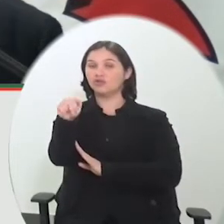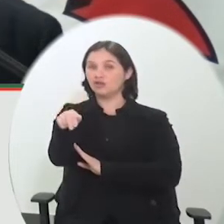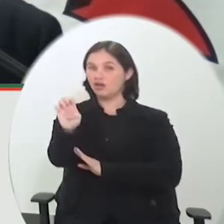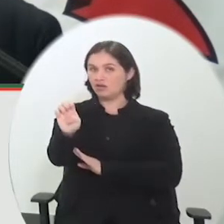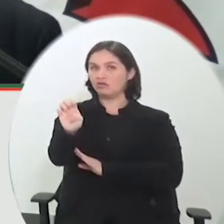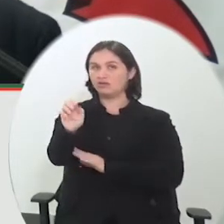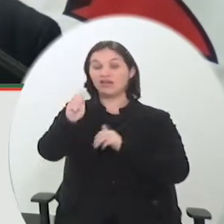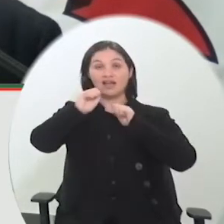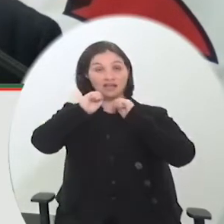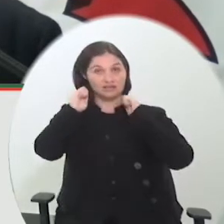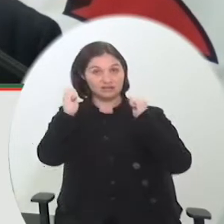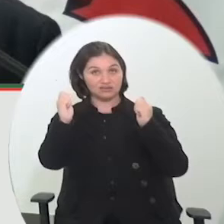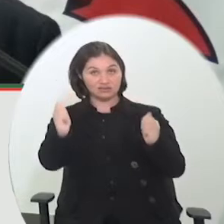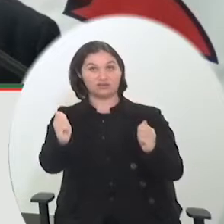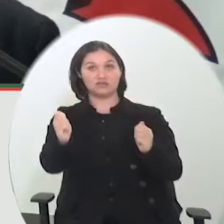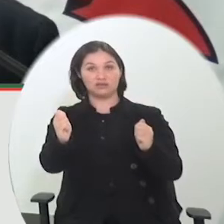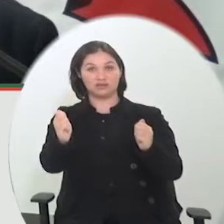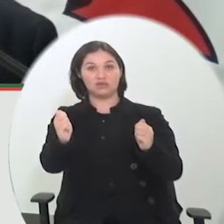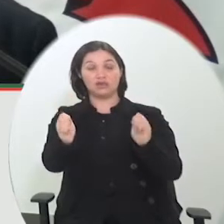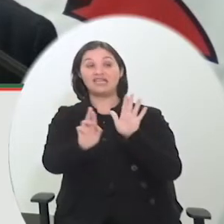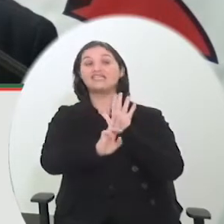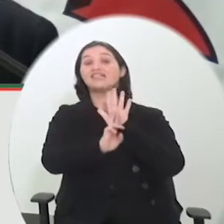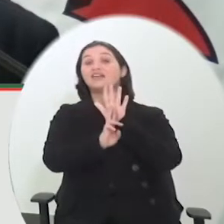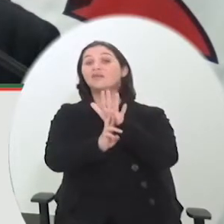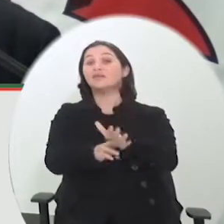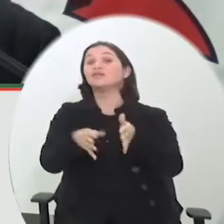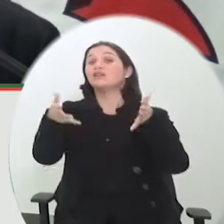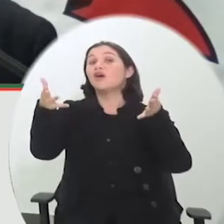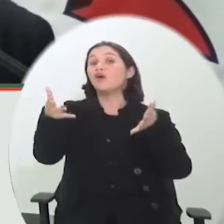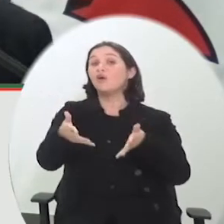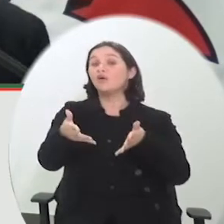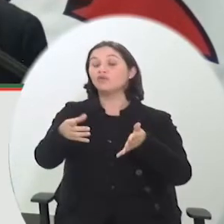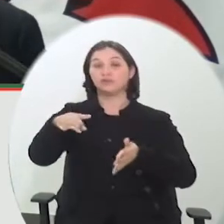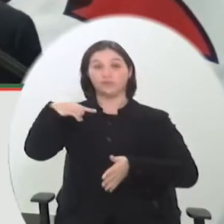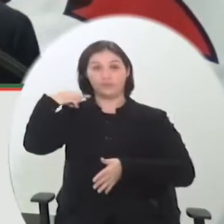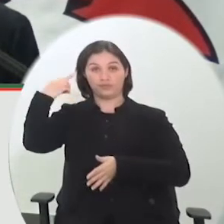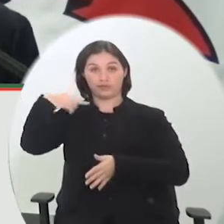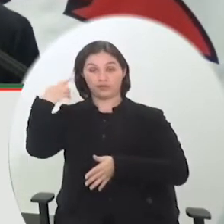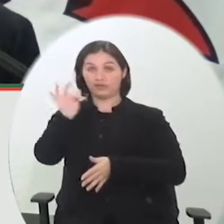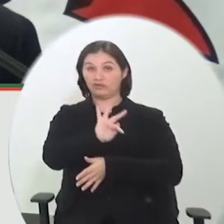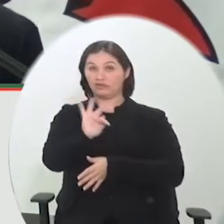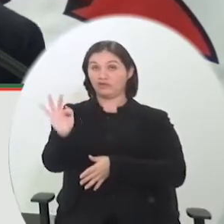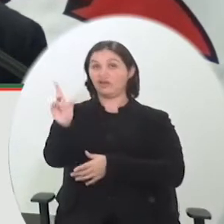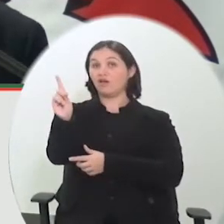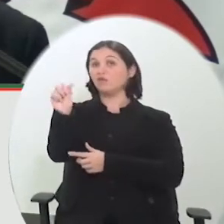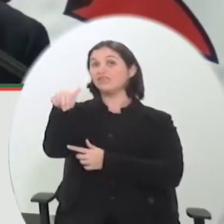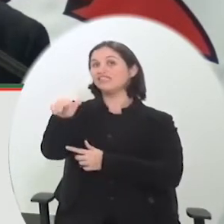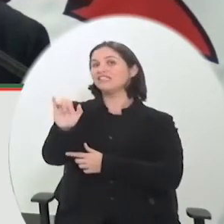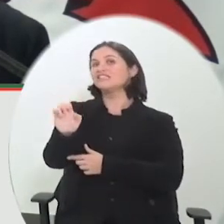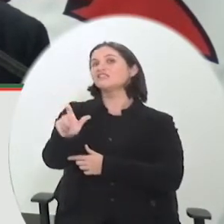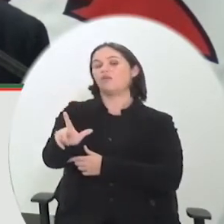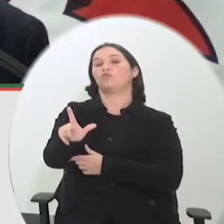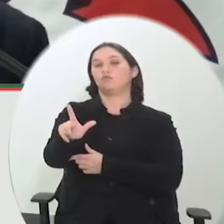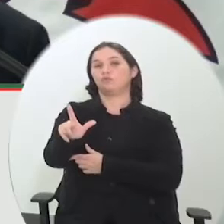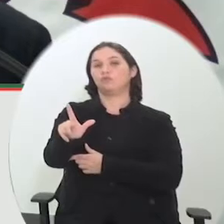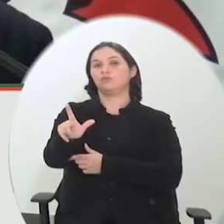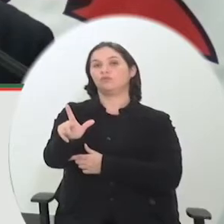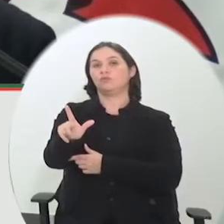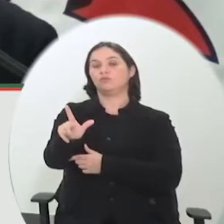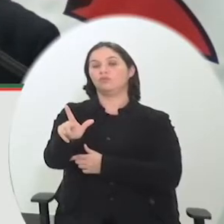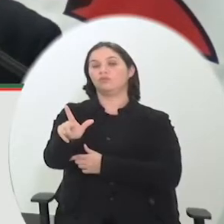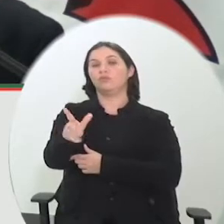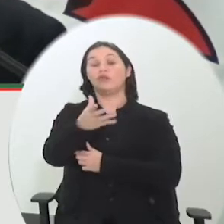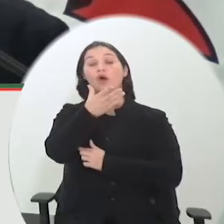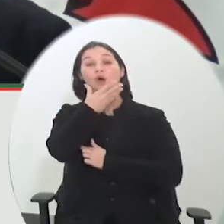assessora neste ato, representando o excelentíssimo senhor deputado federal Daniel Freitas,